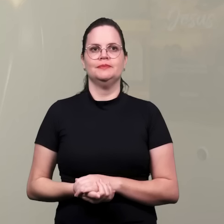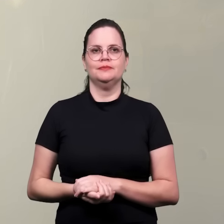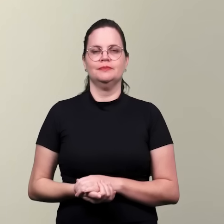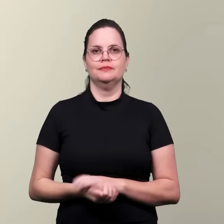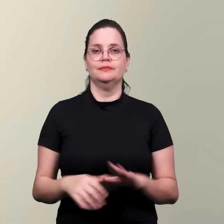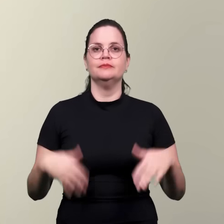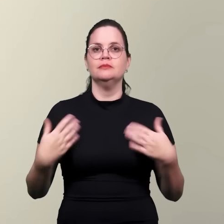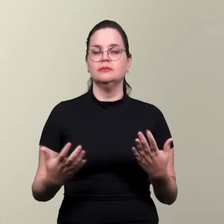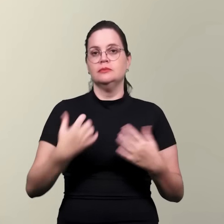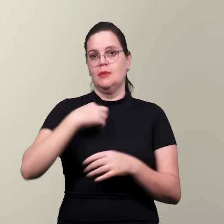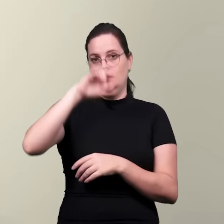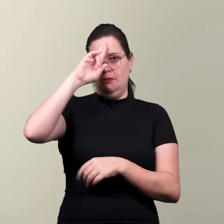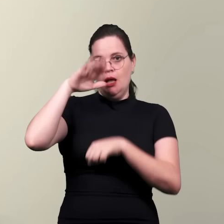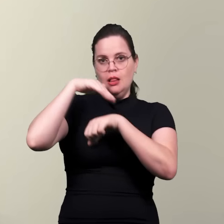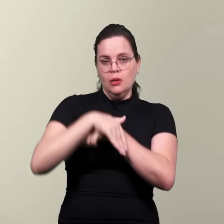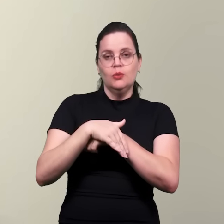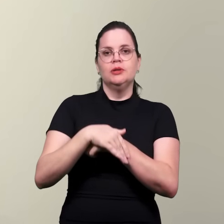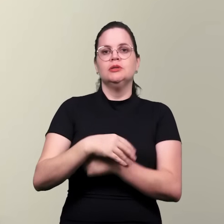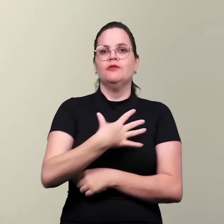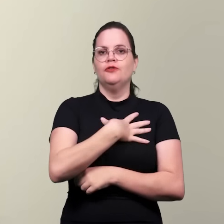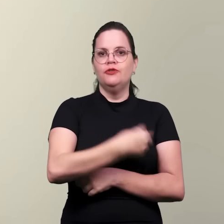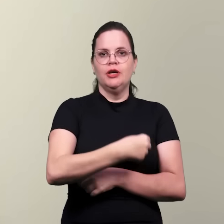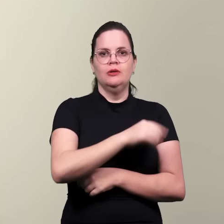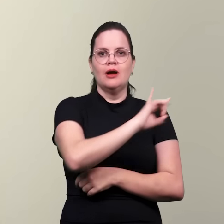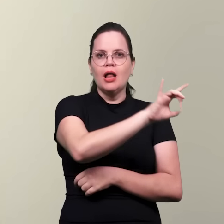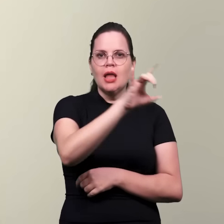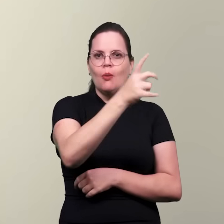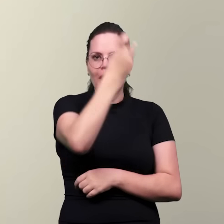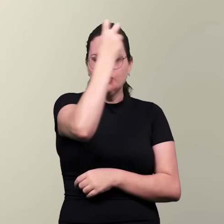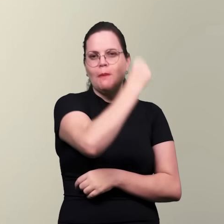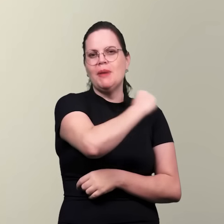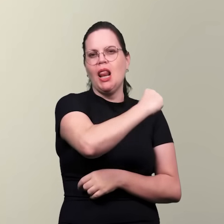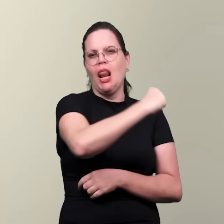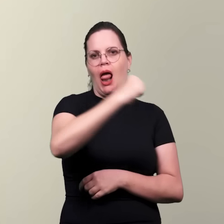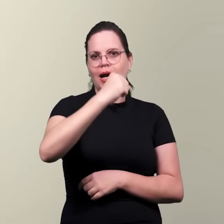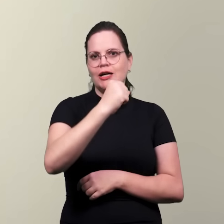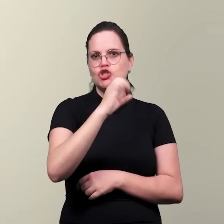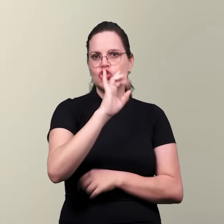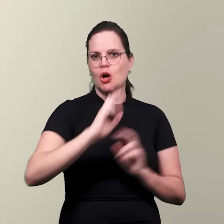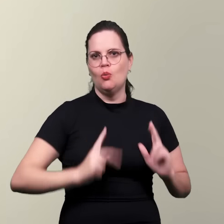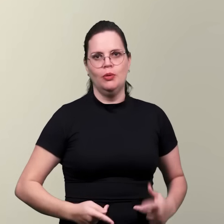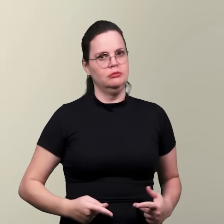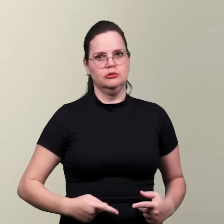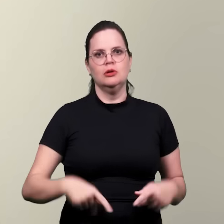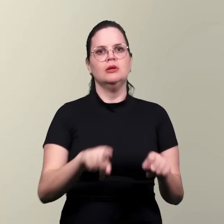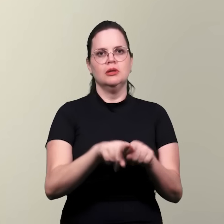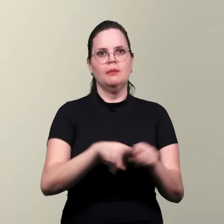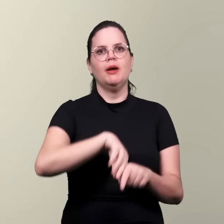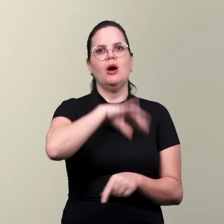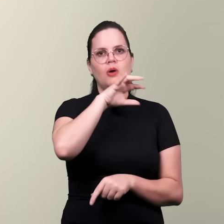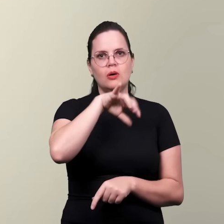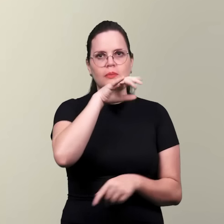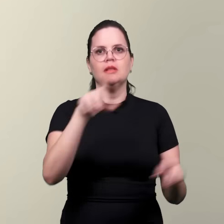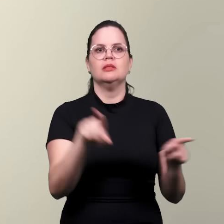à meia-noite, então, os primogênitos foram feridos e Israel passou a sair